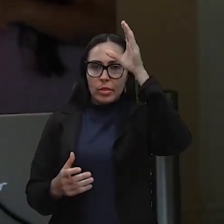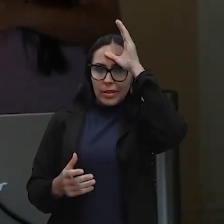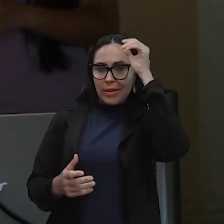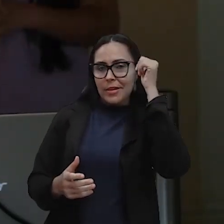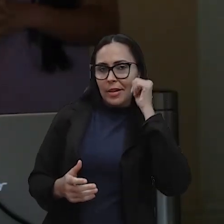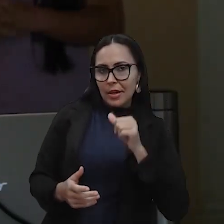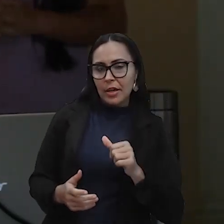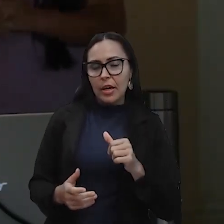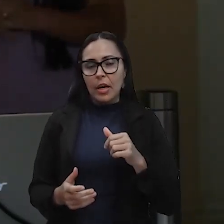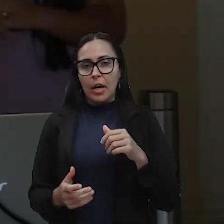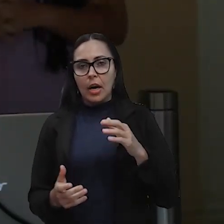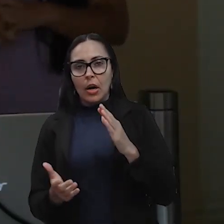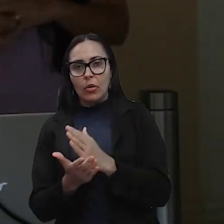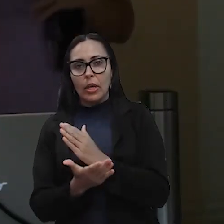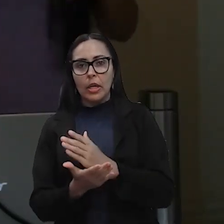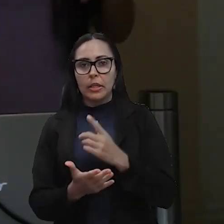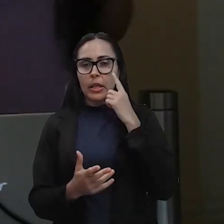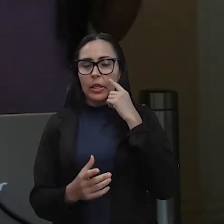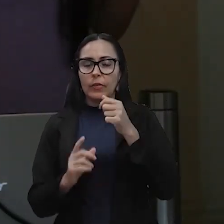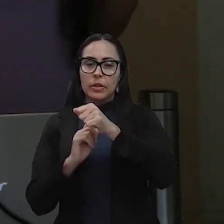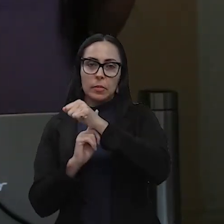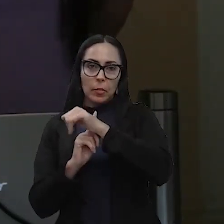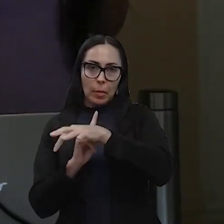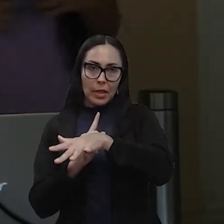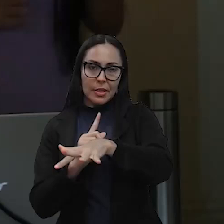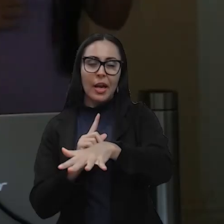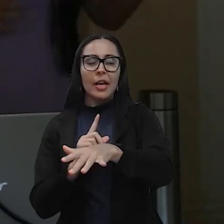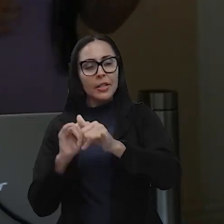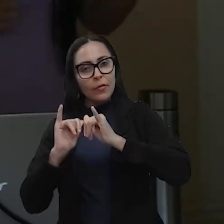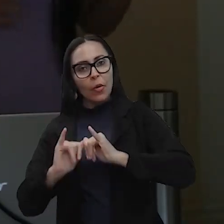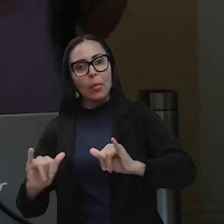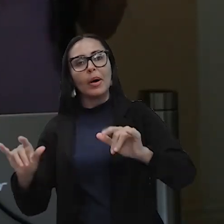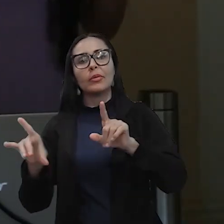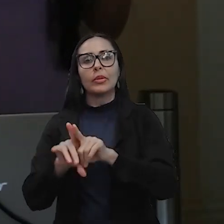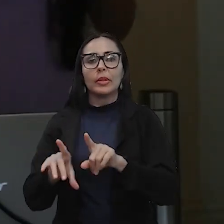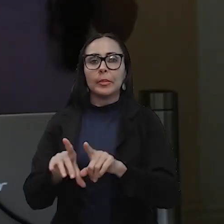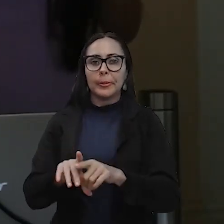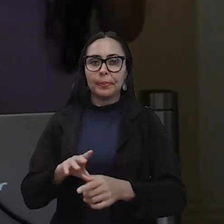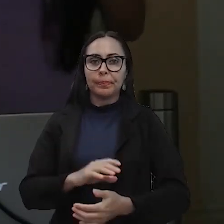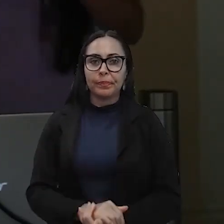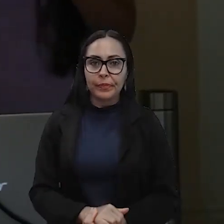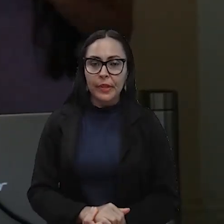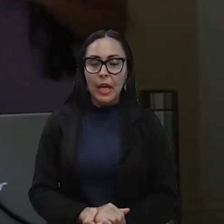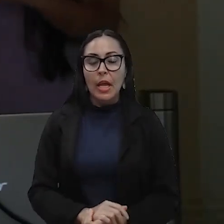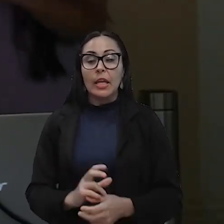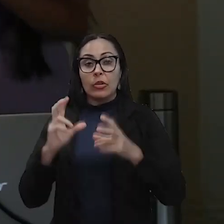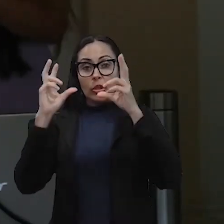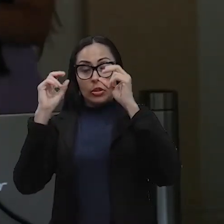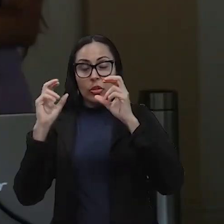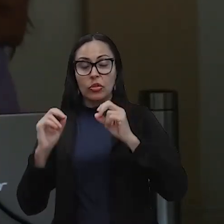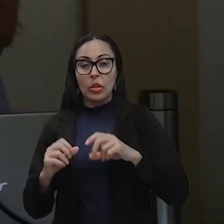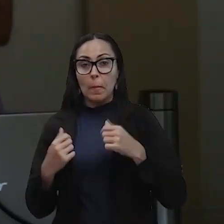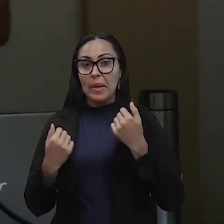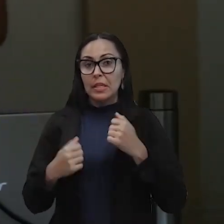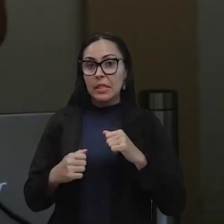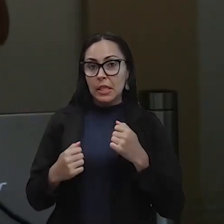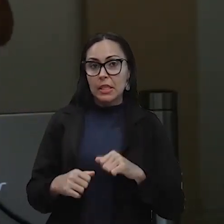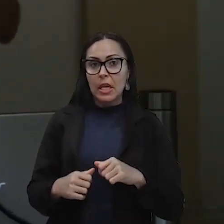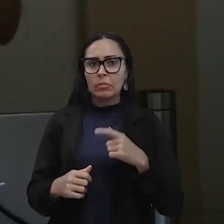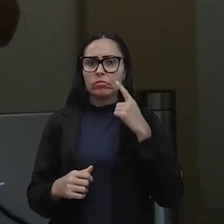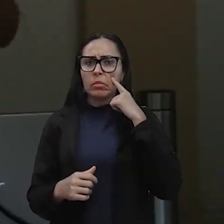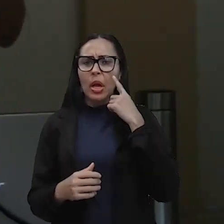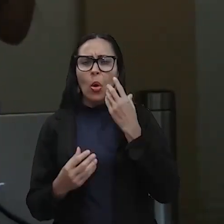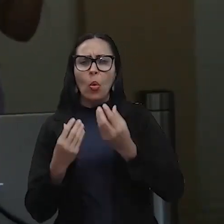para multiplicar informações também. E a gente não pode falar sobre o câncer sem antes conhecer quais são os sinais que o corpo da